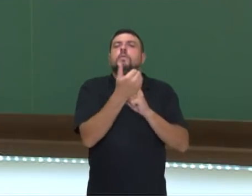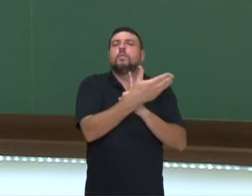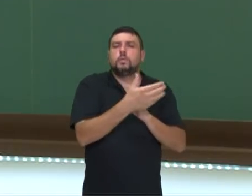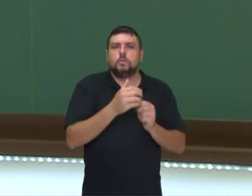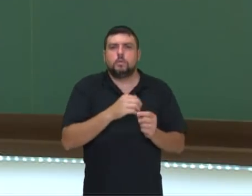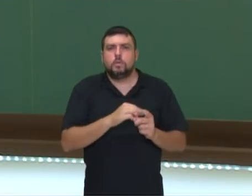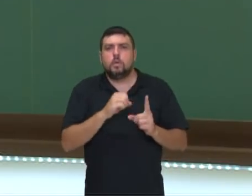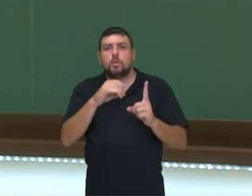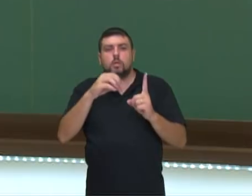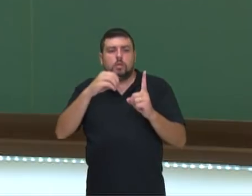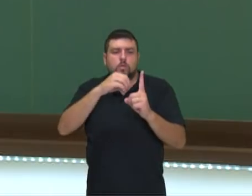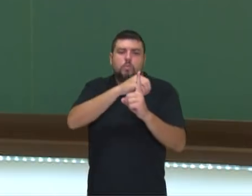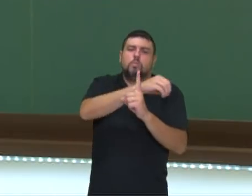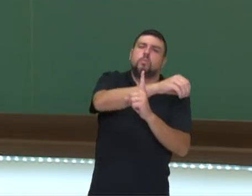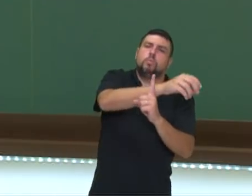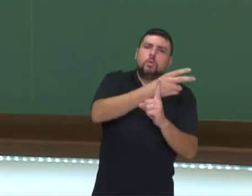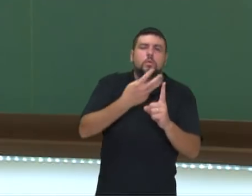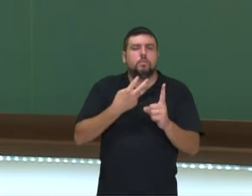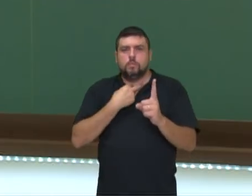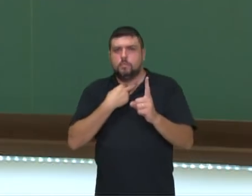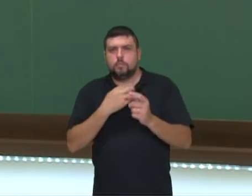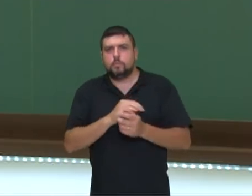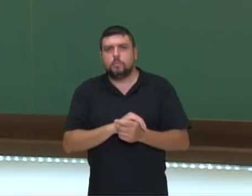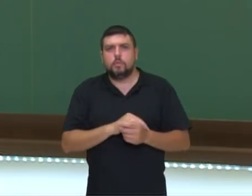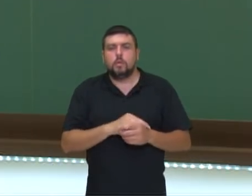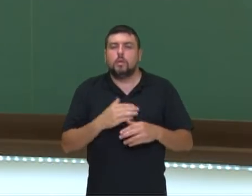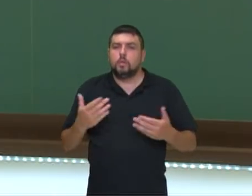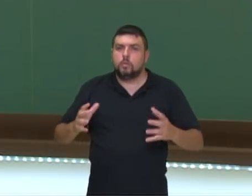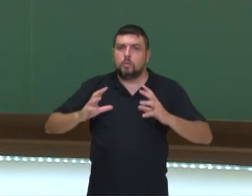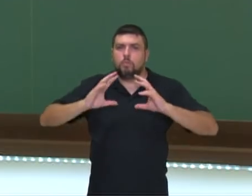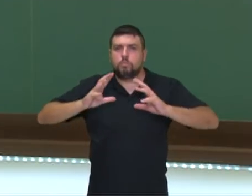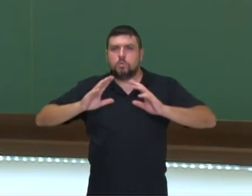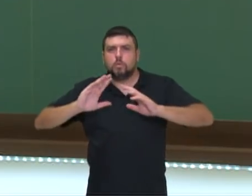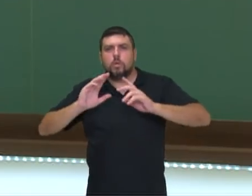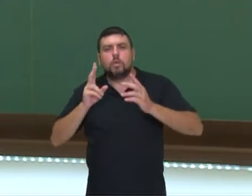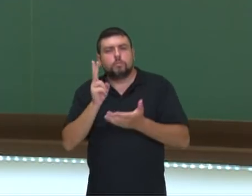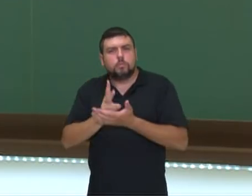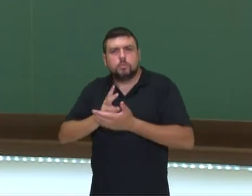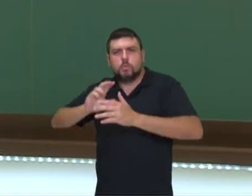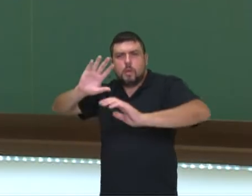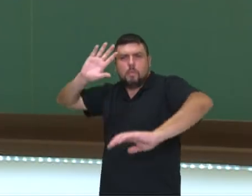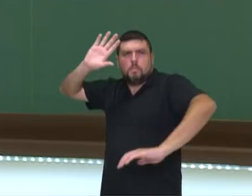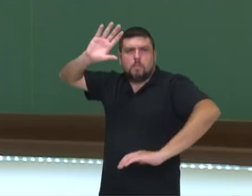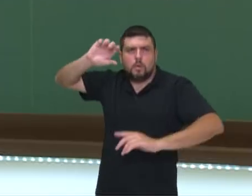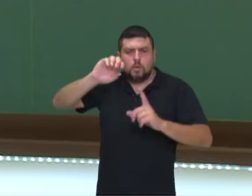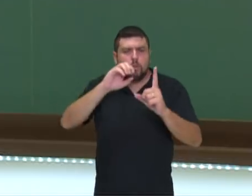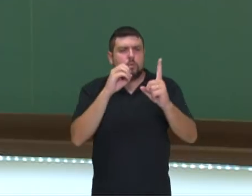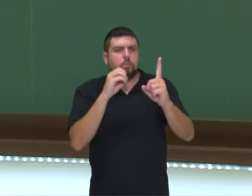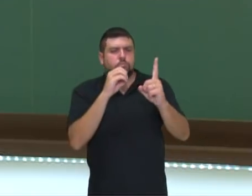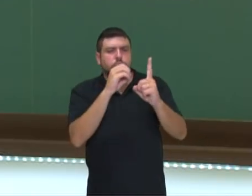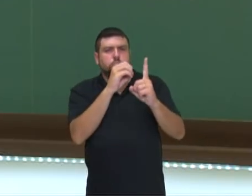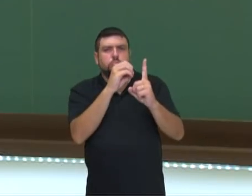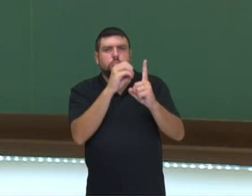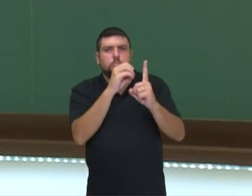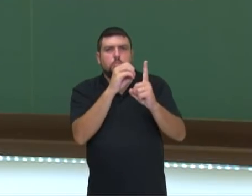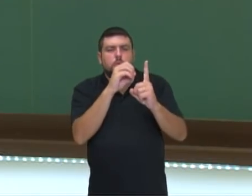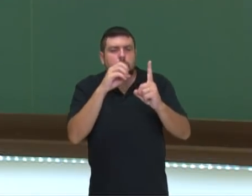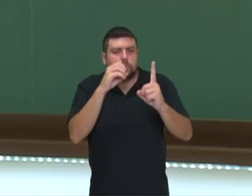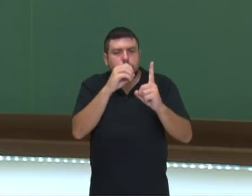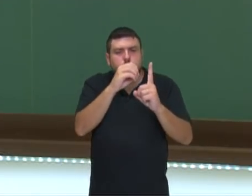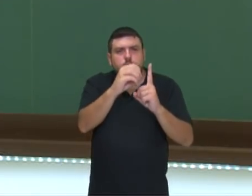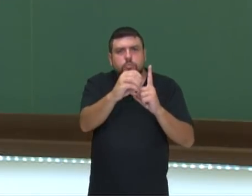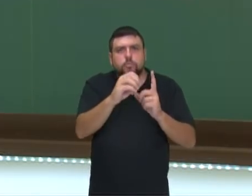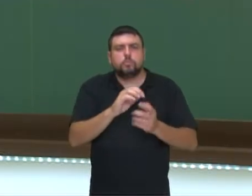por fora da antena, também não pode. Ou seja, a bola sempre tem que passar nesse espaço interno, como a gente pode ver aqui nessa